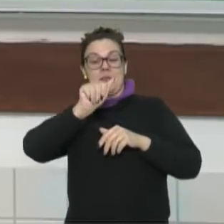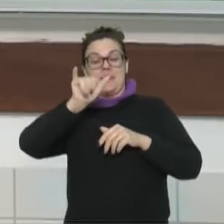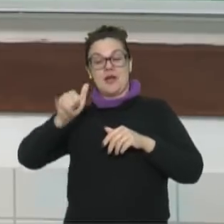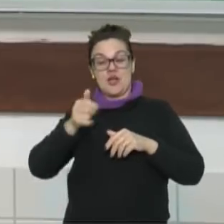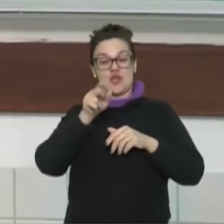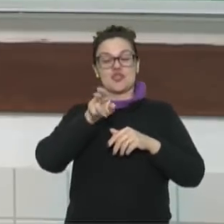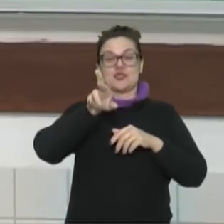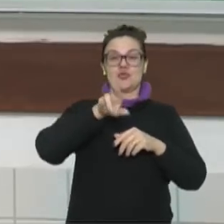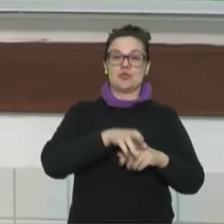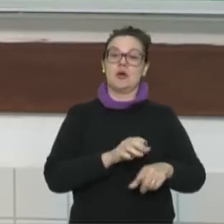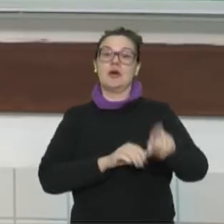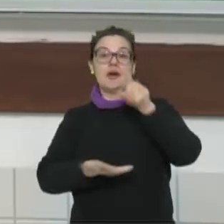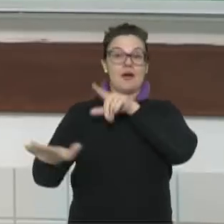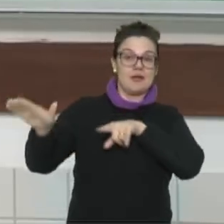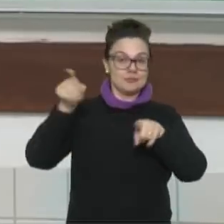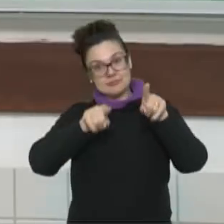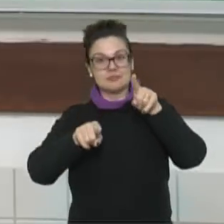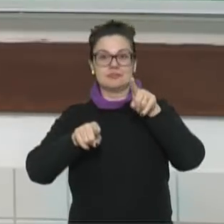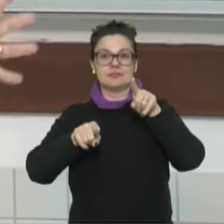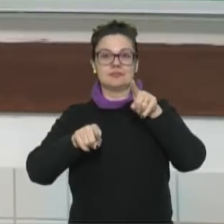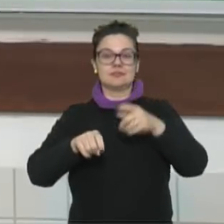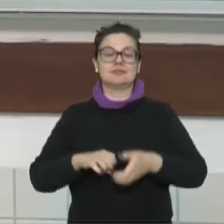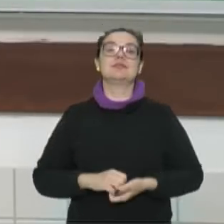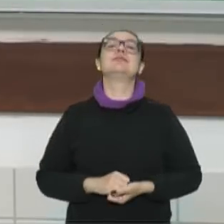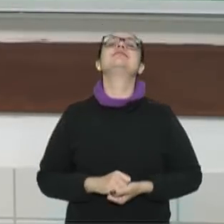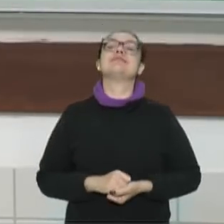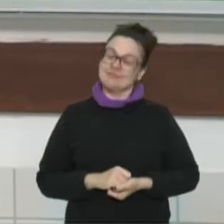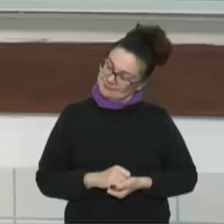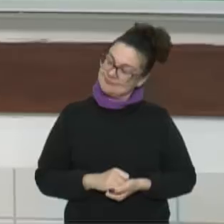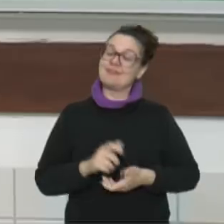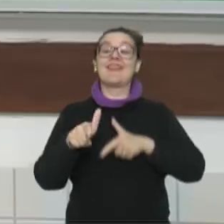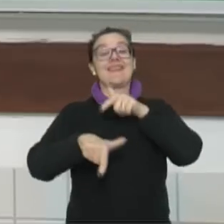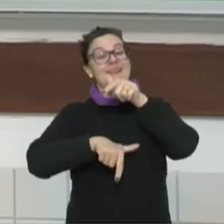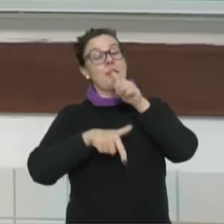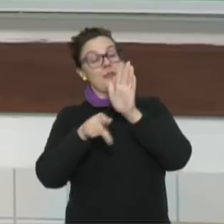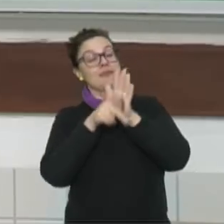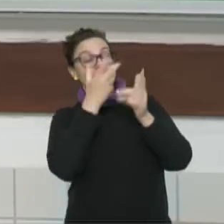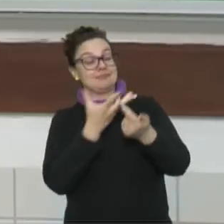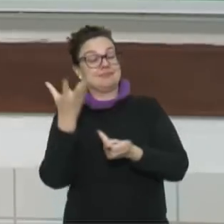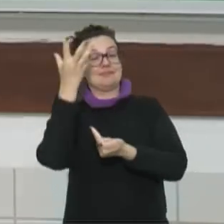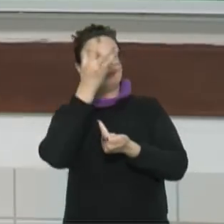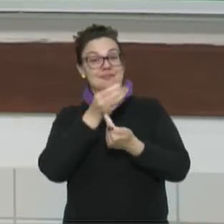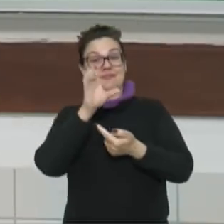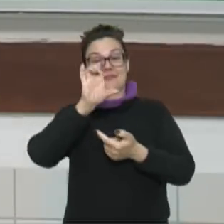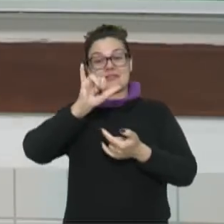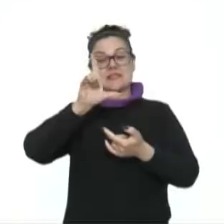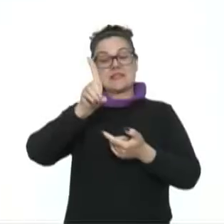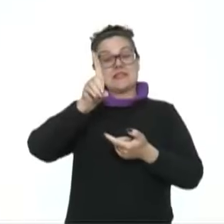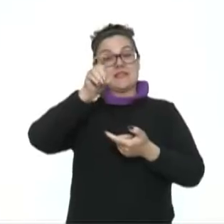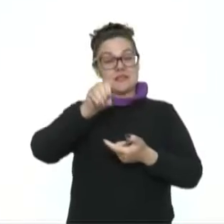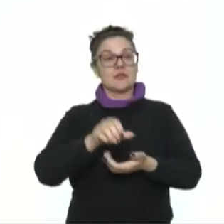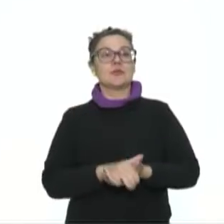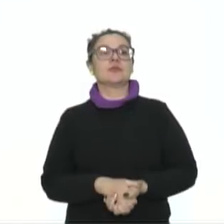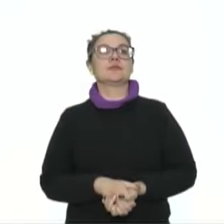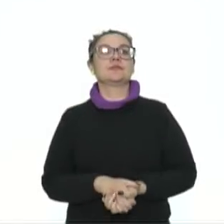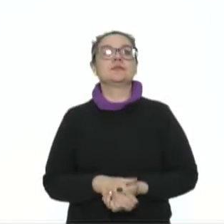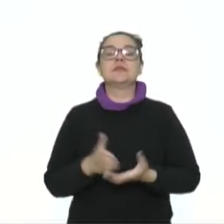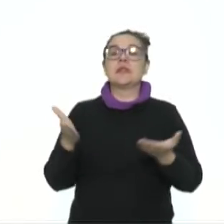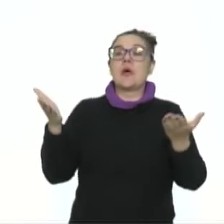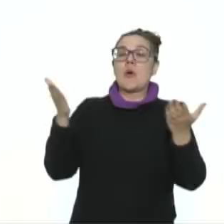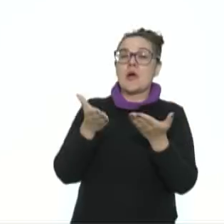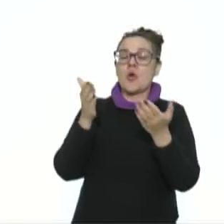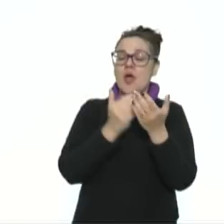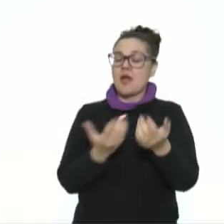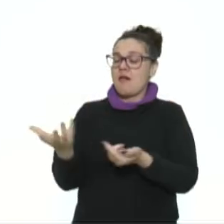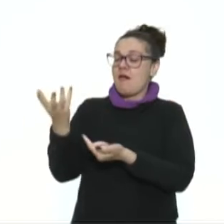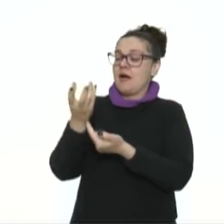vão esquecer mais. Abajur! É a obra do Cildo Meireles. Então, arte sentir, né?